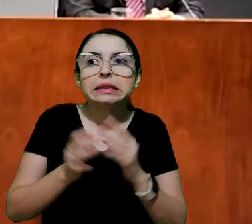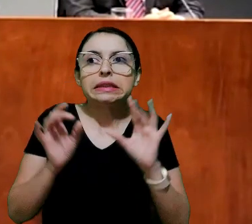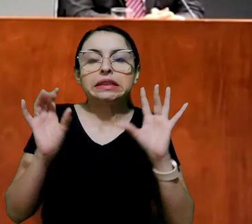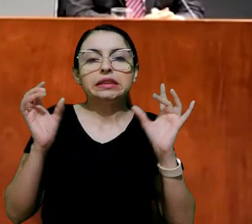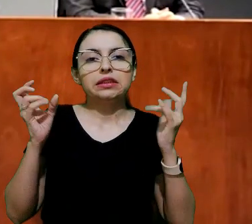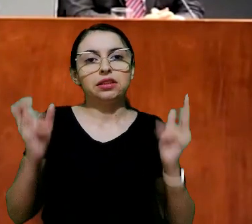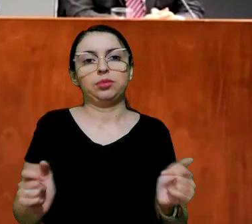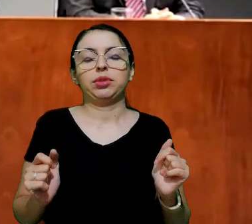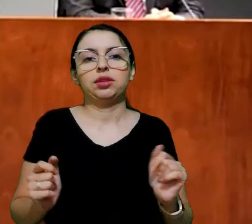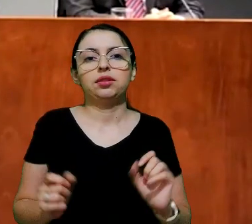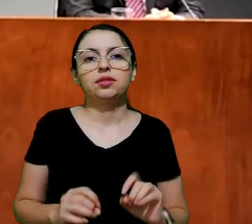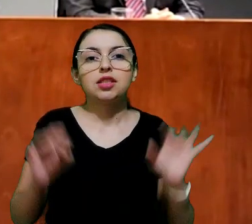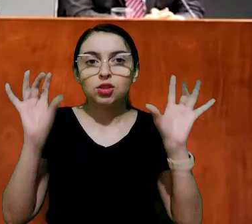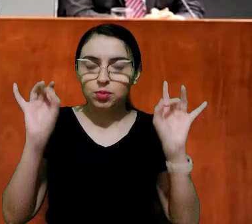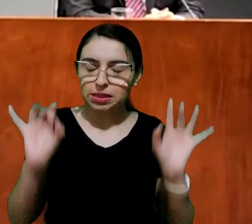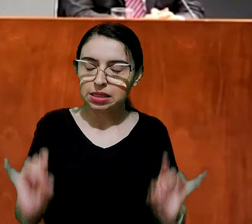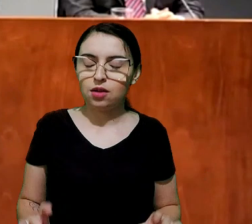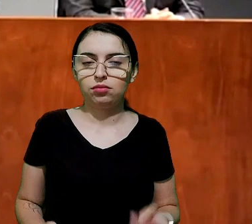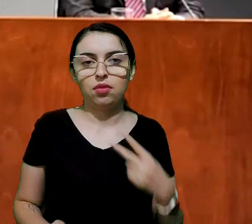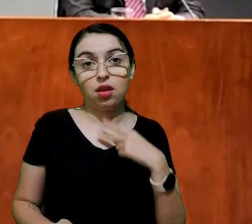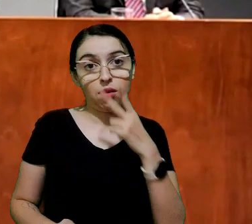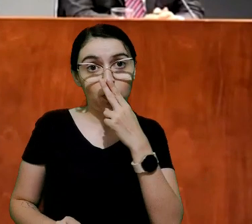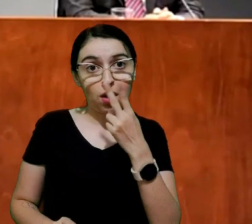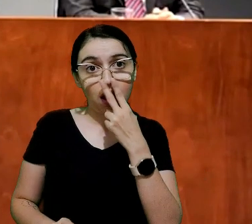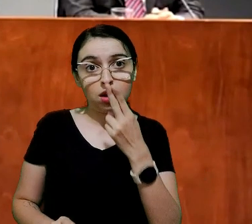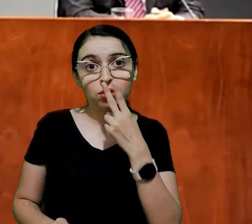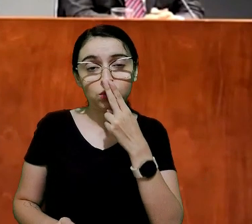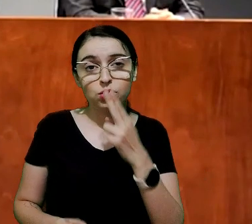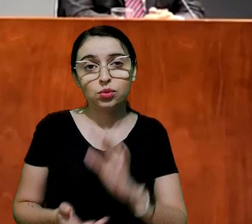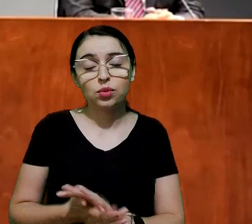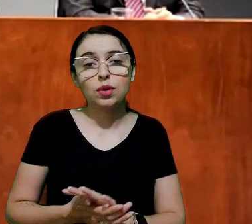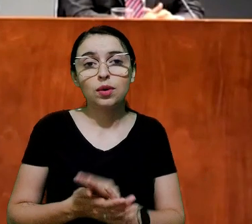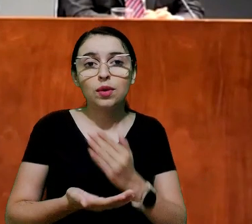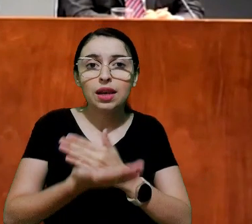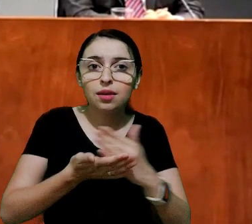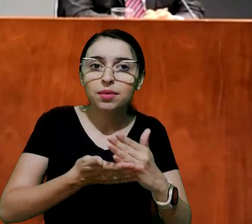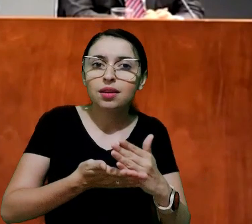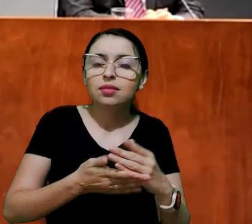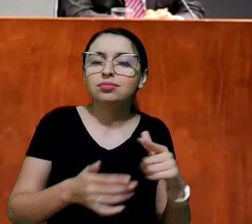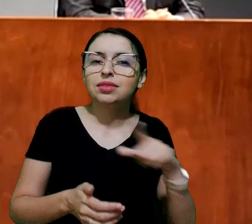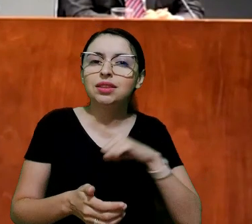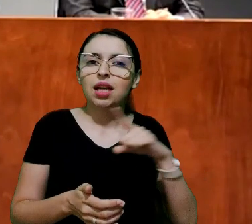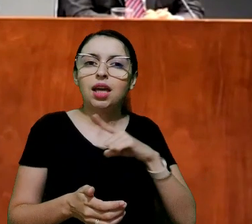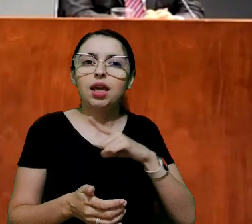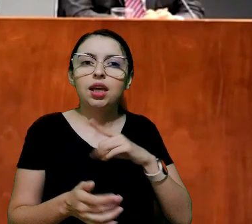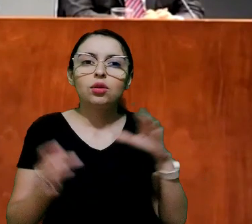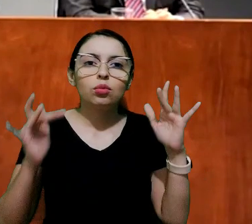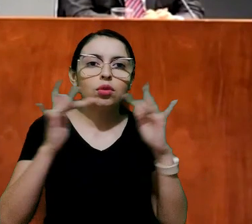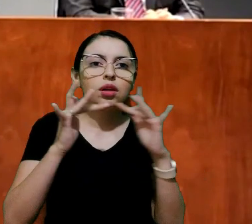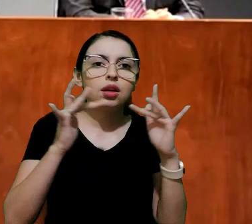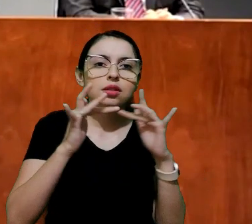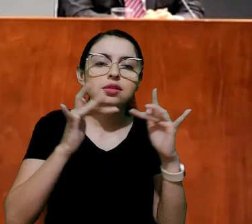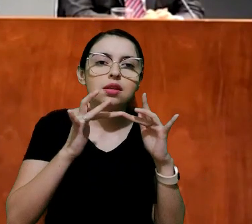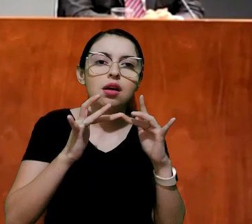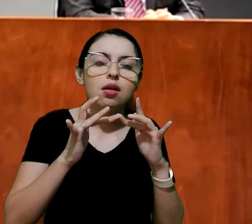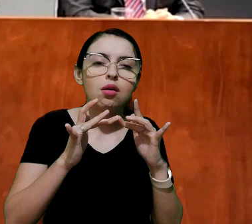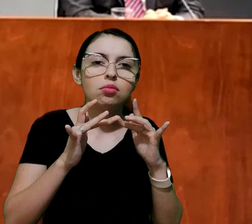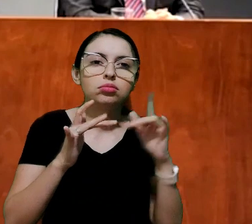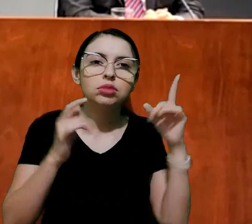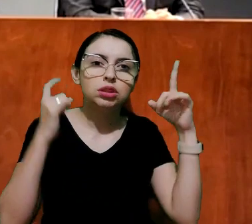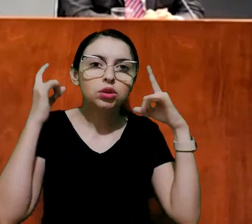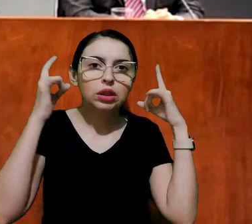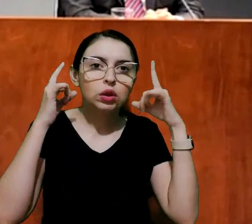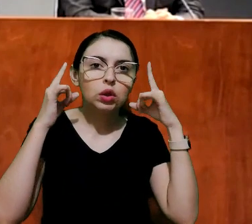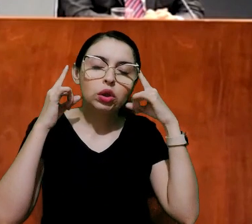É uma matéria tão delicada mesmo, né, professora? Eu acho que essa limitação